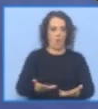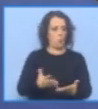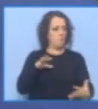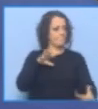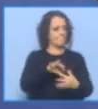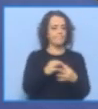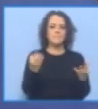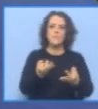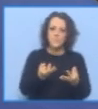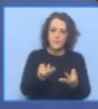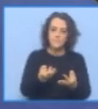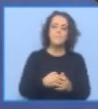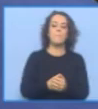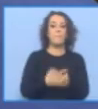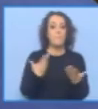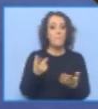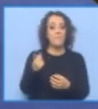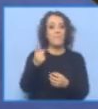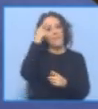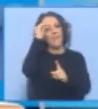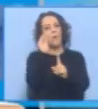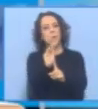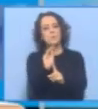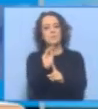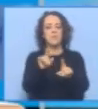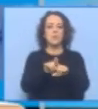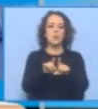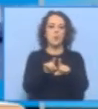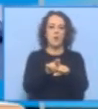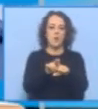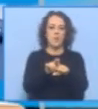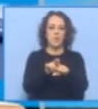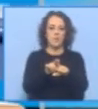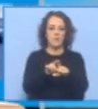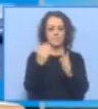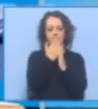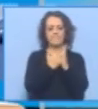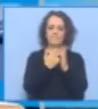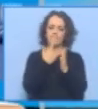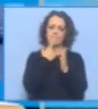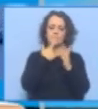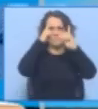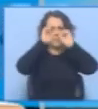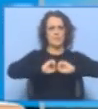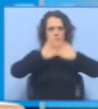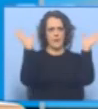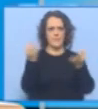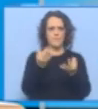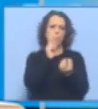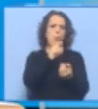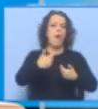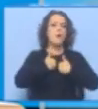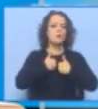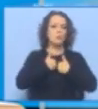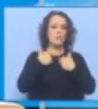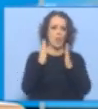contexto e estes conselhos, uma linguagem que é até facilmente entendível, podem nos ajudar. Não é?